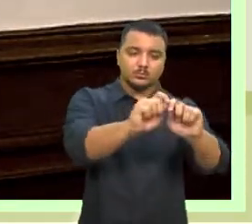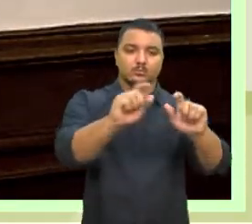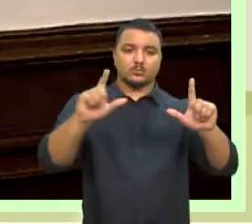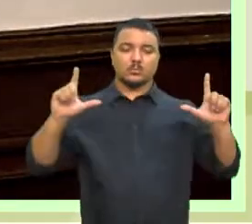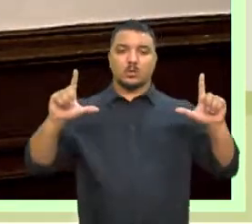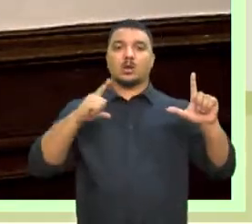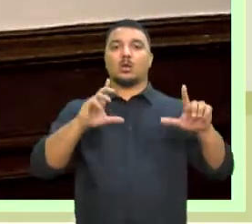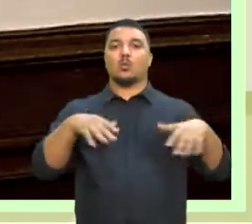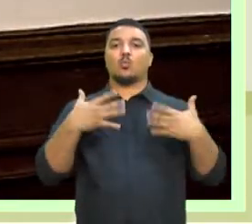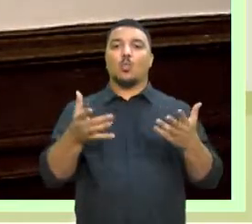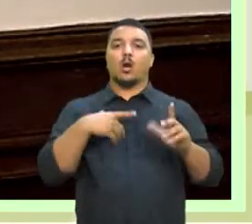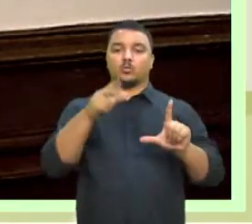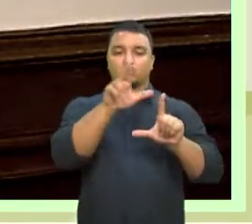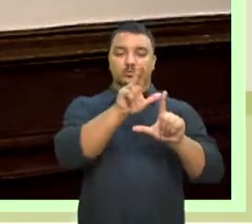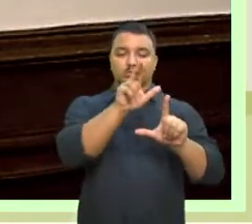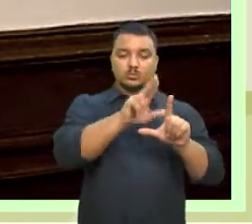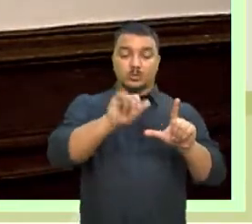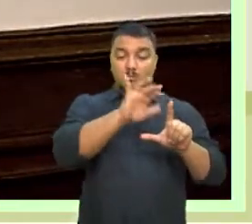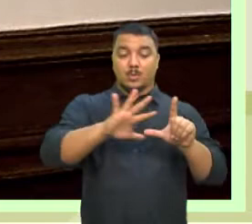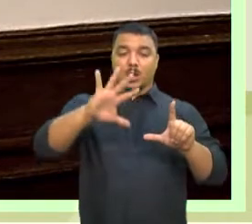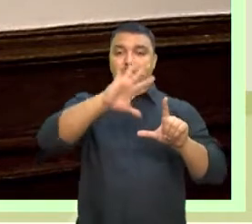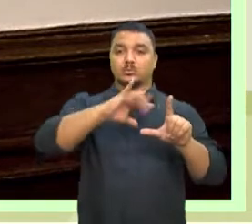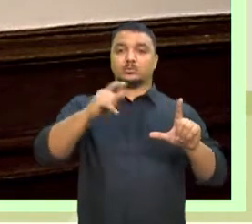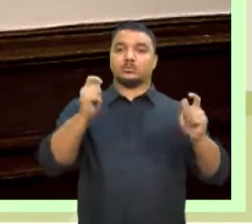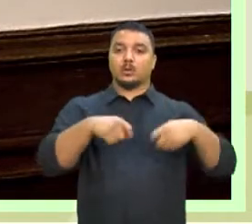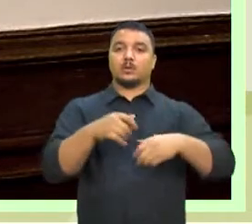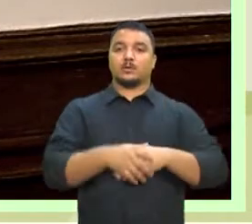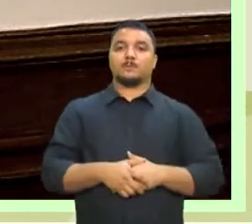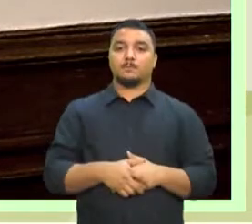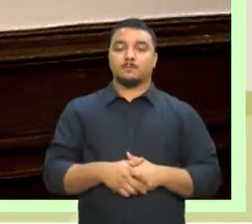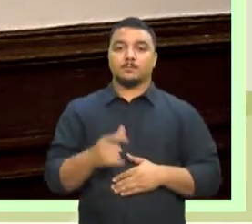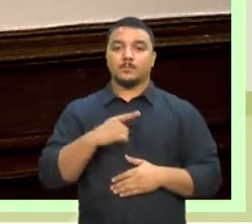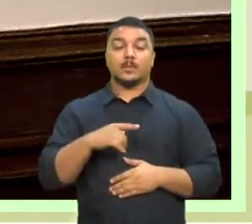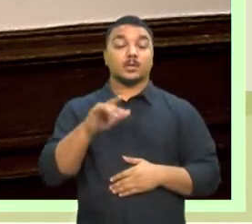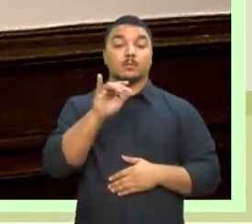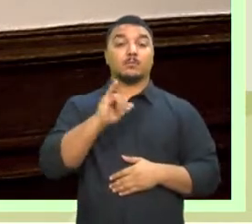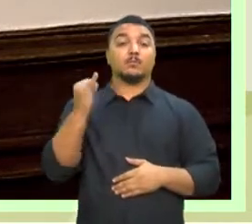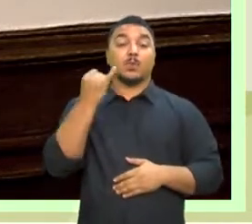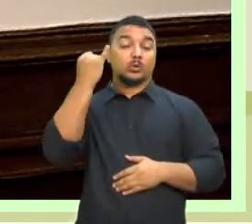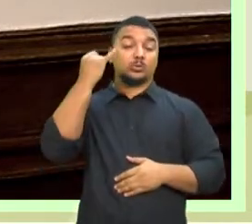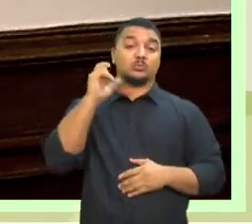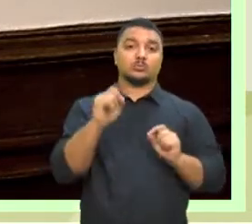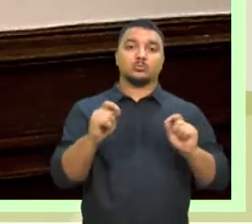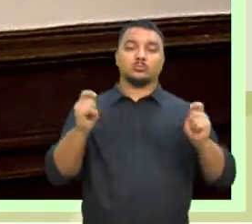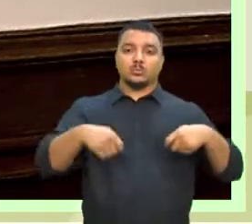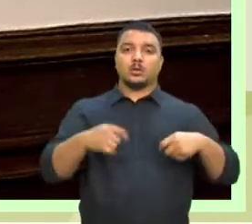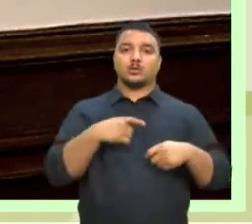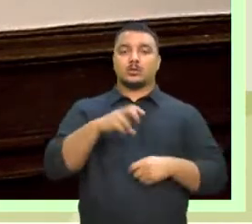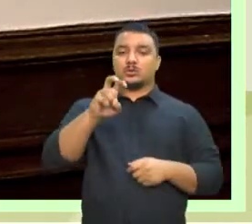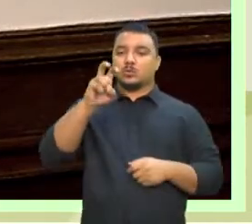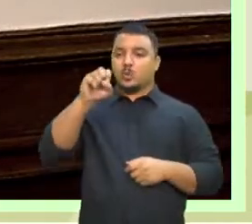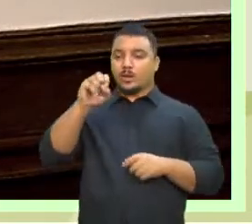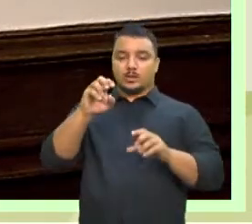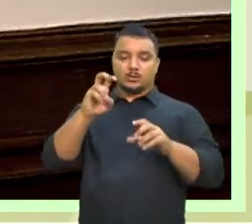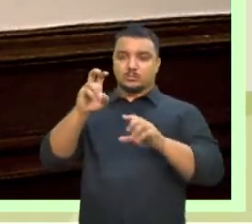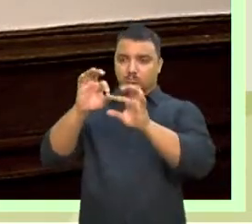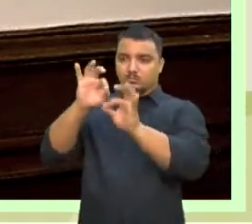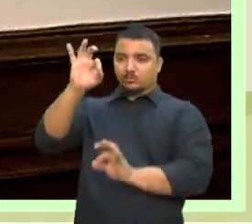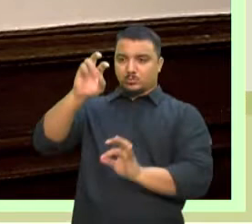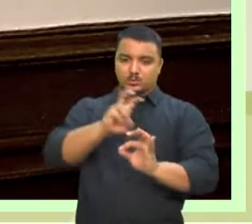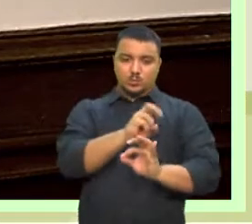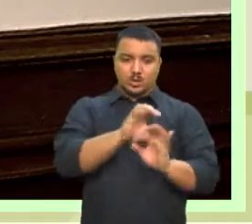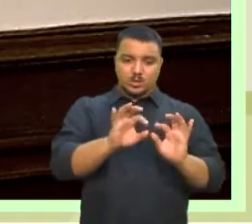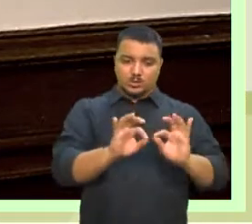qual é o desenho que deve ter a placa. Mas o importante é que ela tenha esse tamanho mínimo de 50 por 50 e que